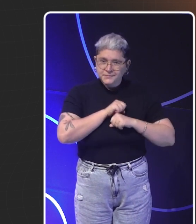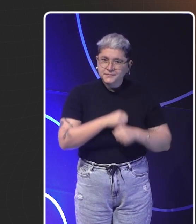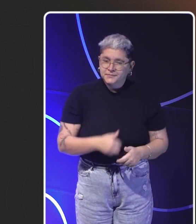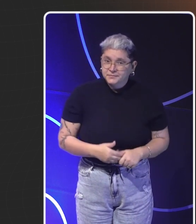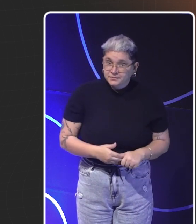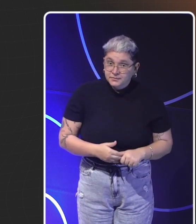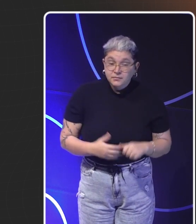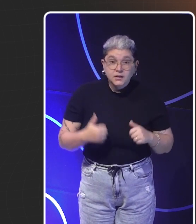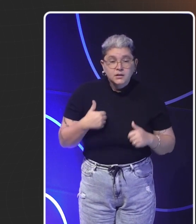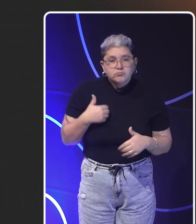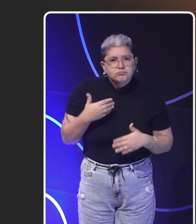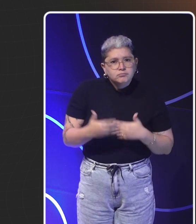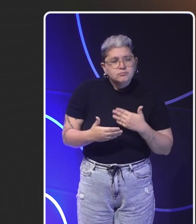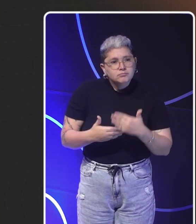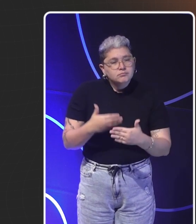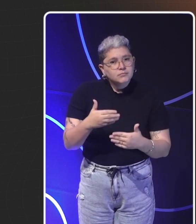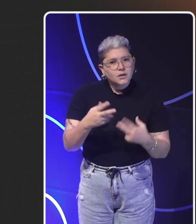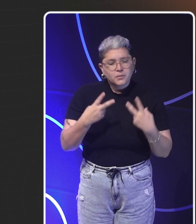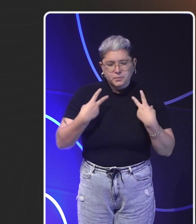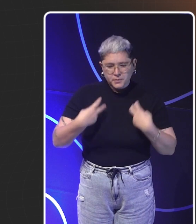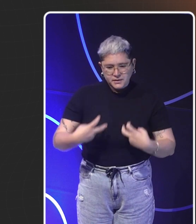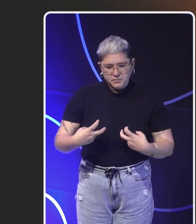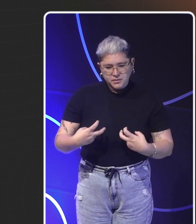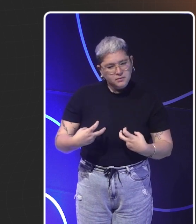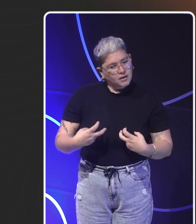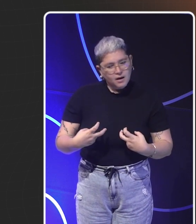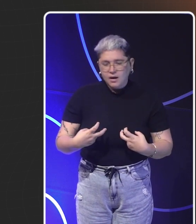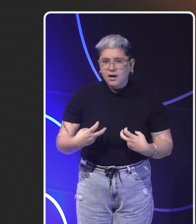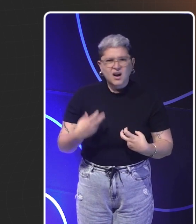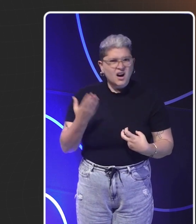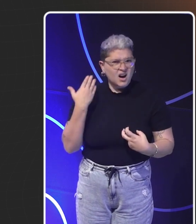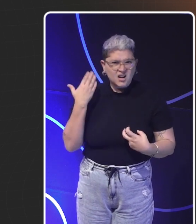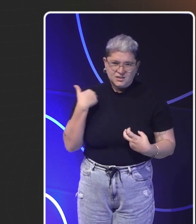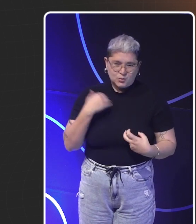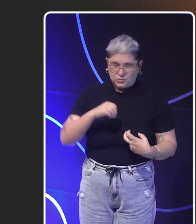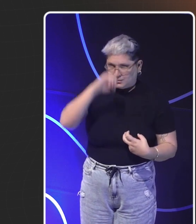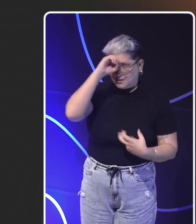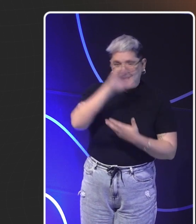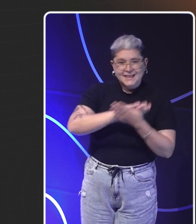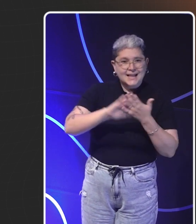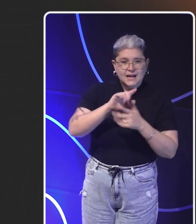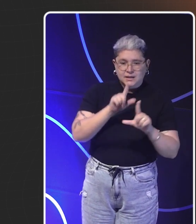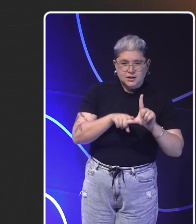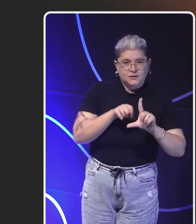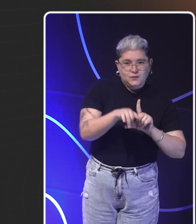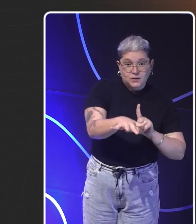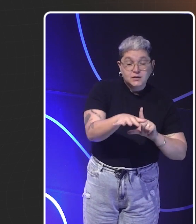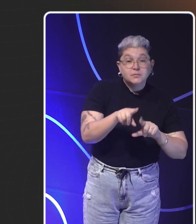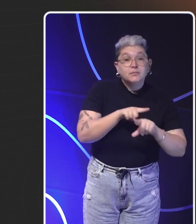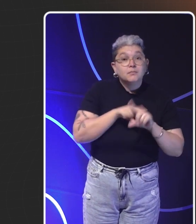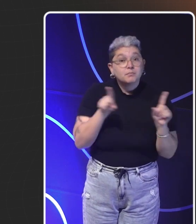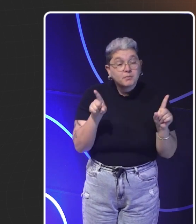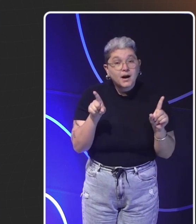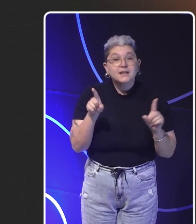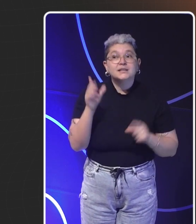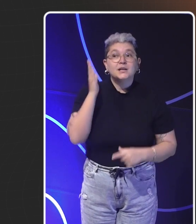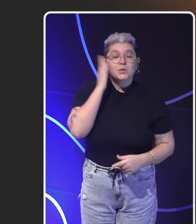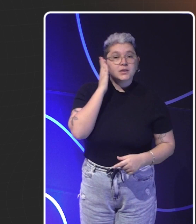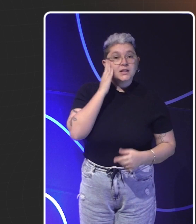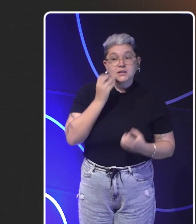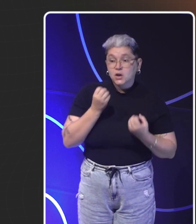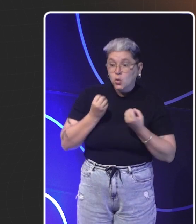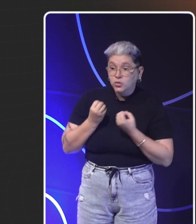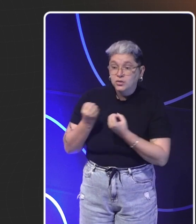tempo, fui observando que na época eu não tinha nenhum conhecimento sobre influência, mas fui observando que de alguma forma eu causava algo positivo na vida